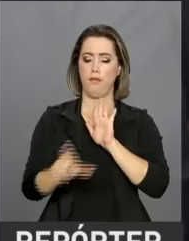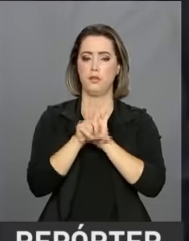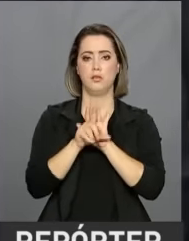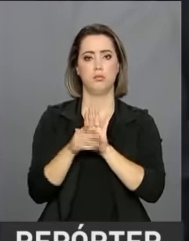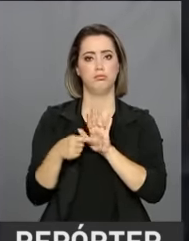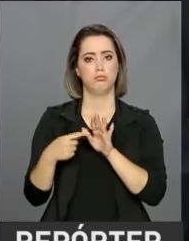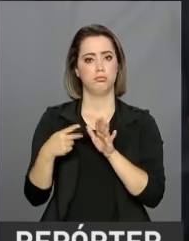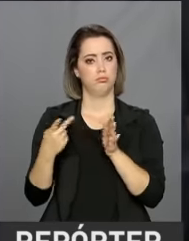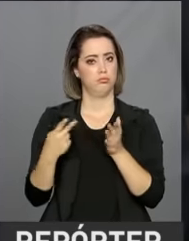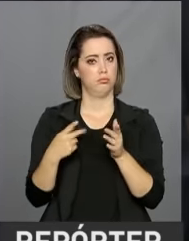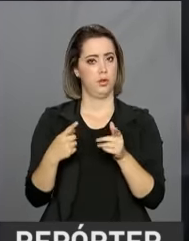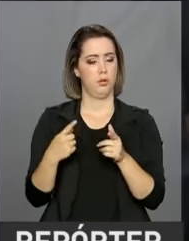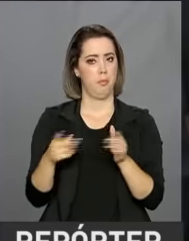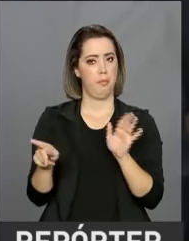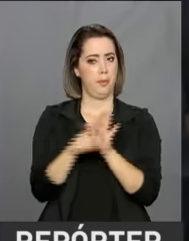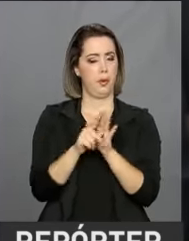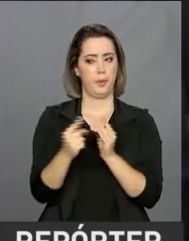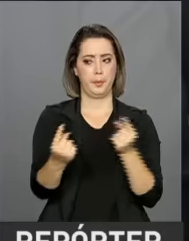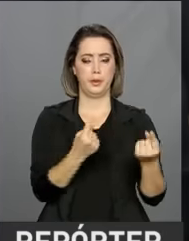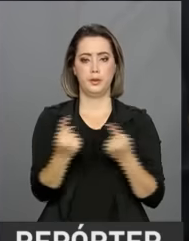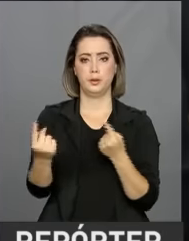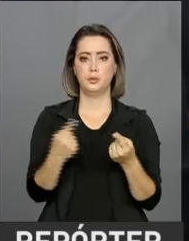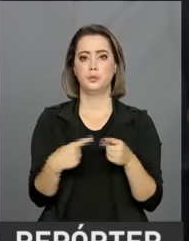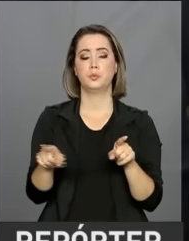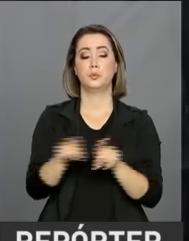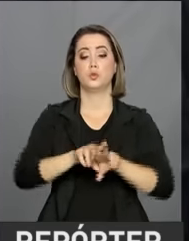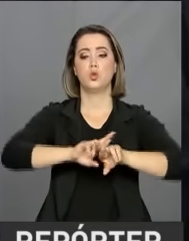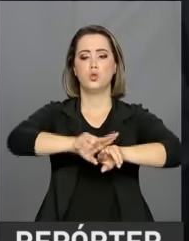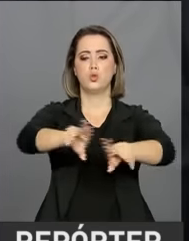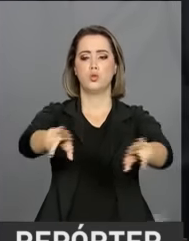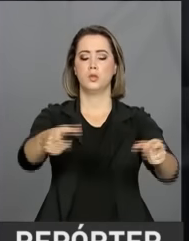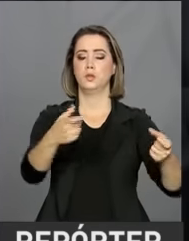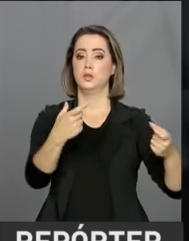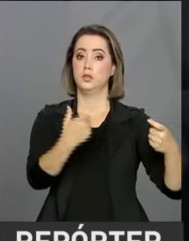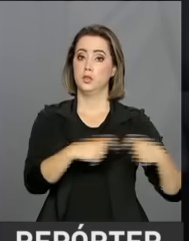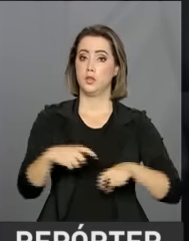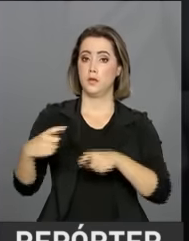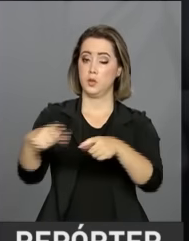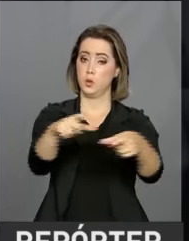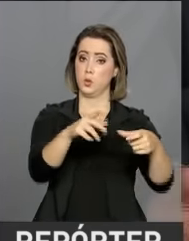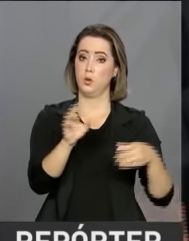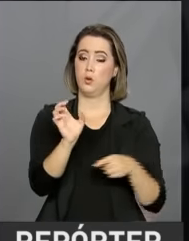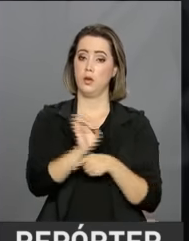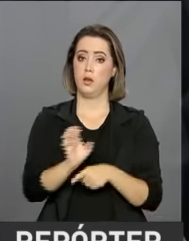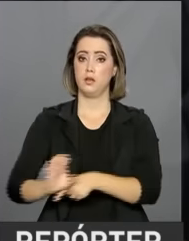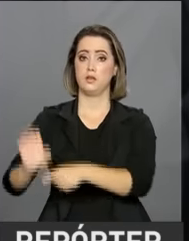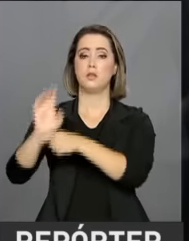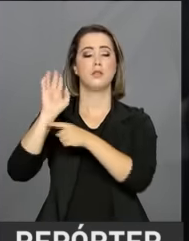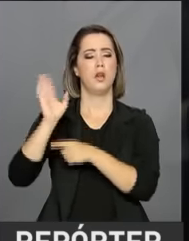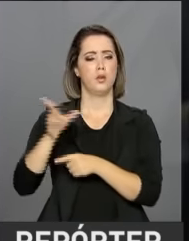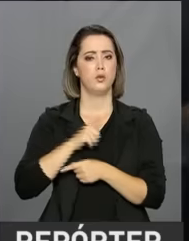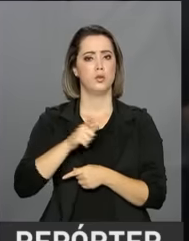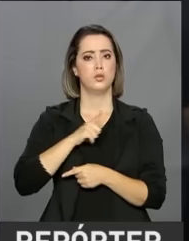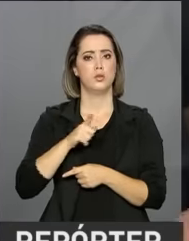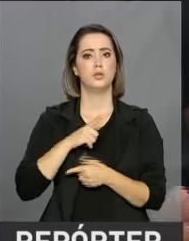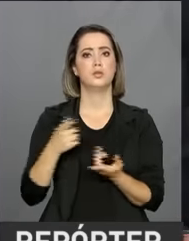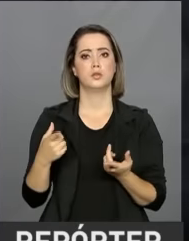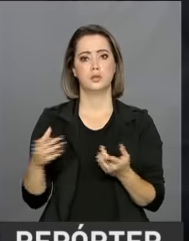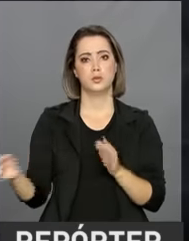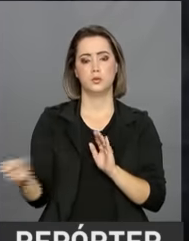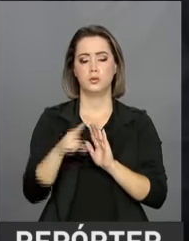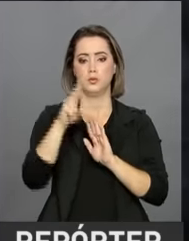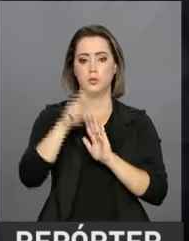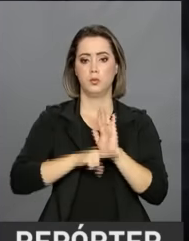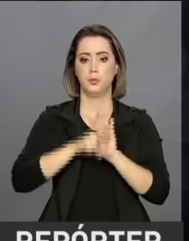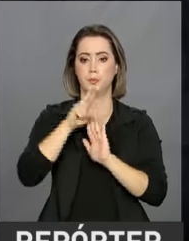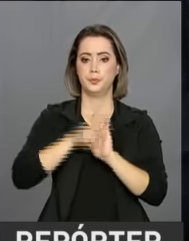matéria devo dizer até que vários estados ten ciência disto já providenciaram a sua reformulação